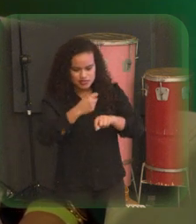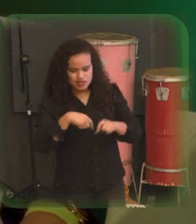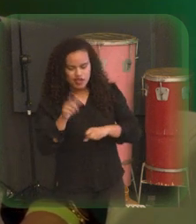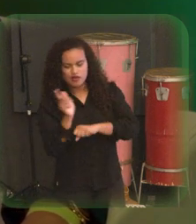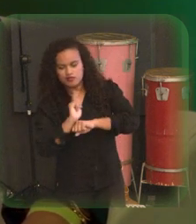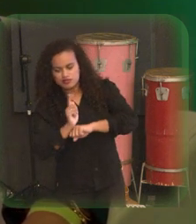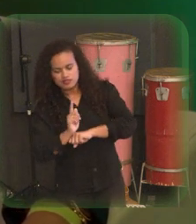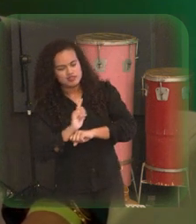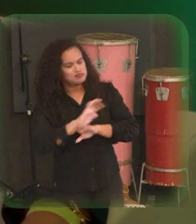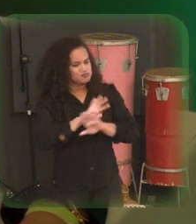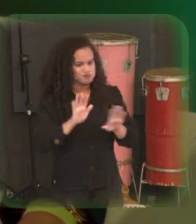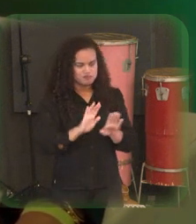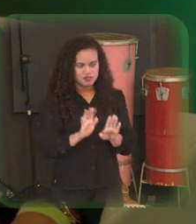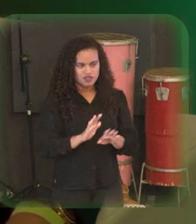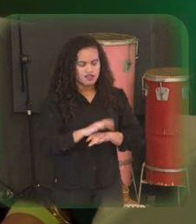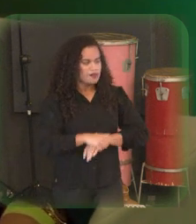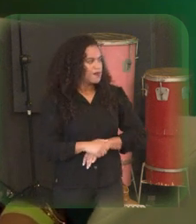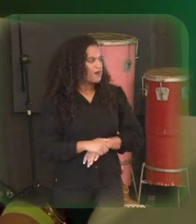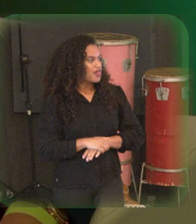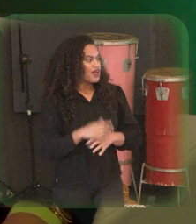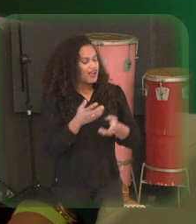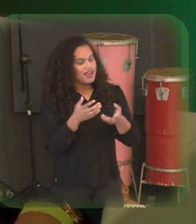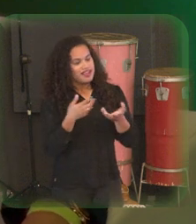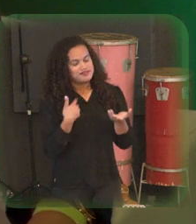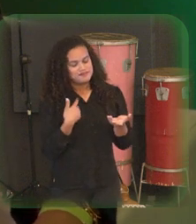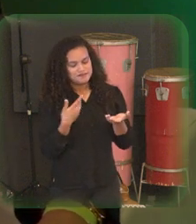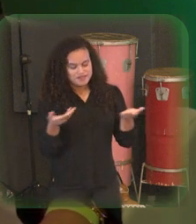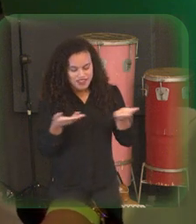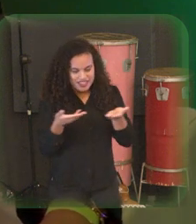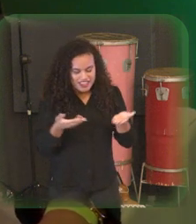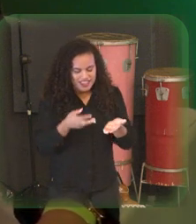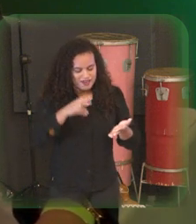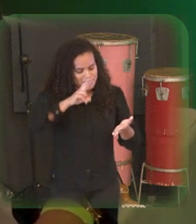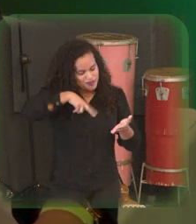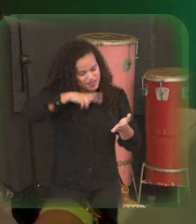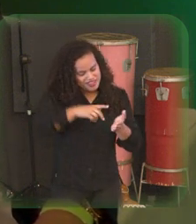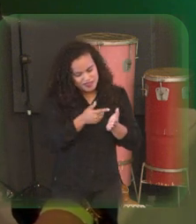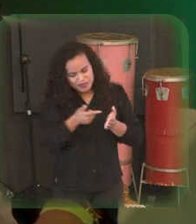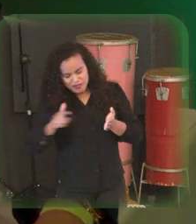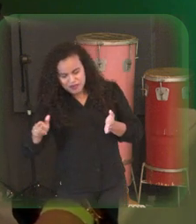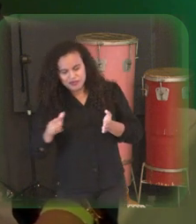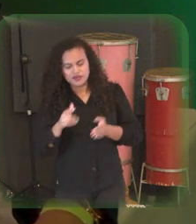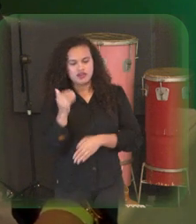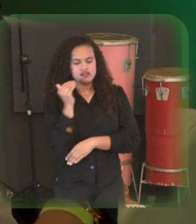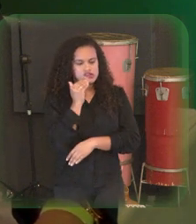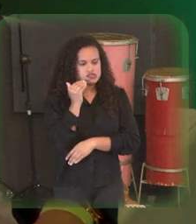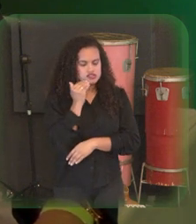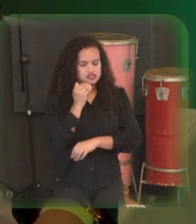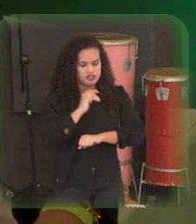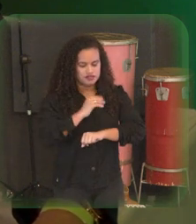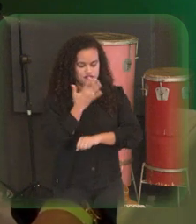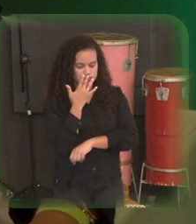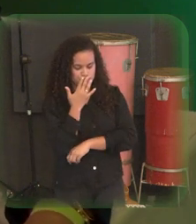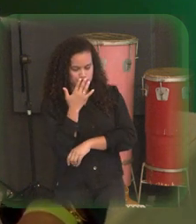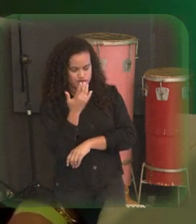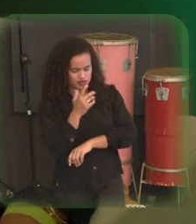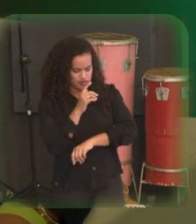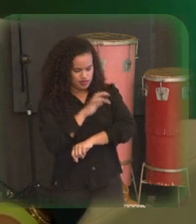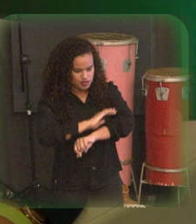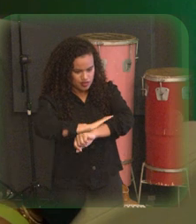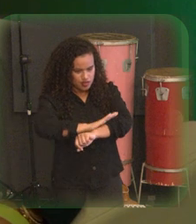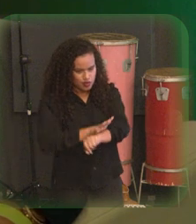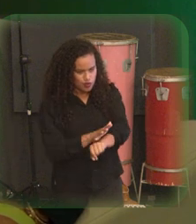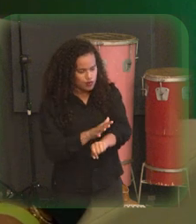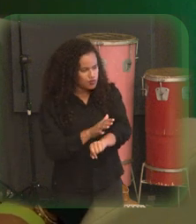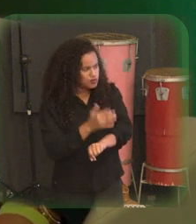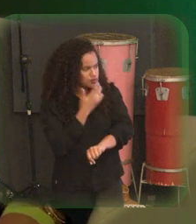E agora, eu gosto muito de mencionar livros, e agora, lendo um outro, Um Defeito de Cor, tem da Ana Maria Gonçalves, que